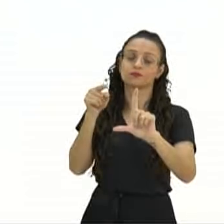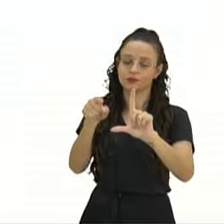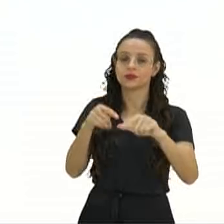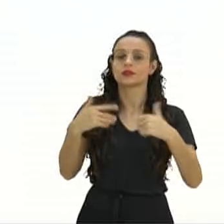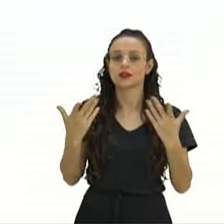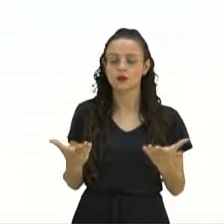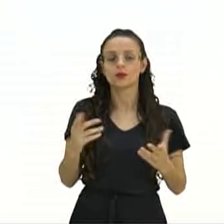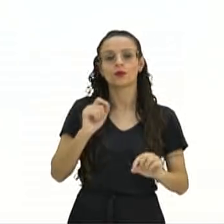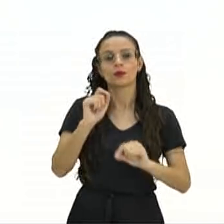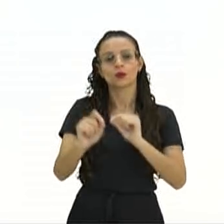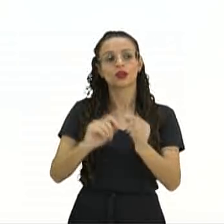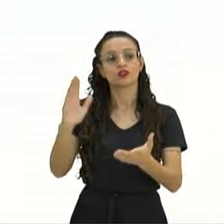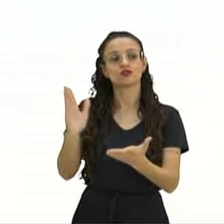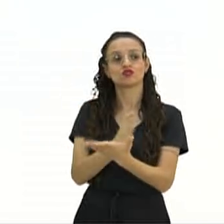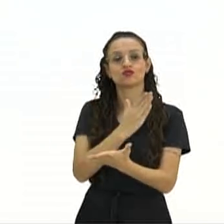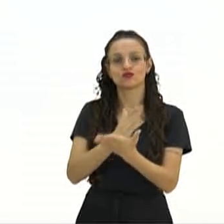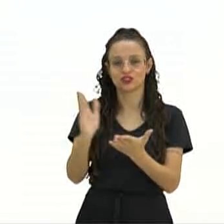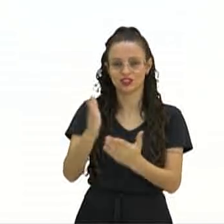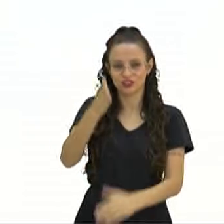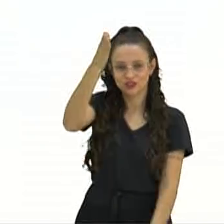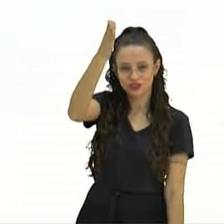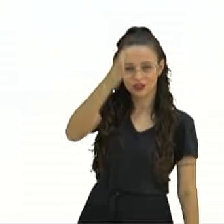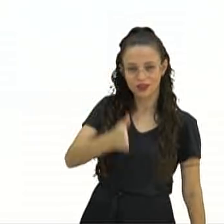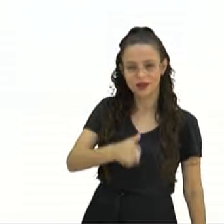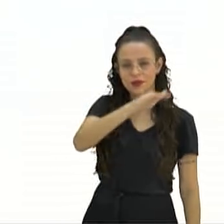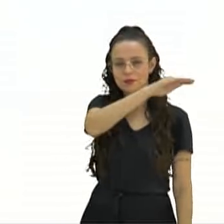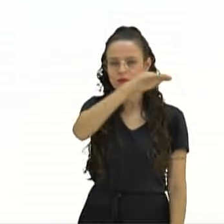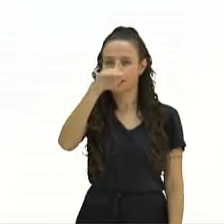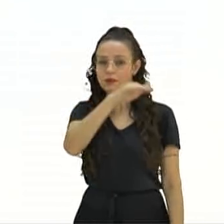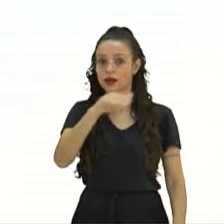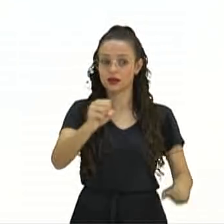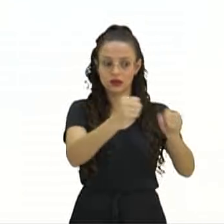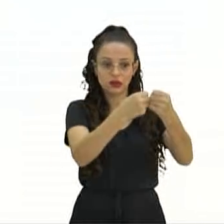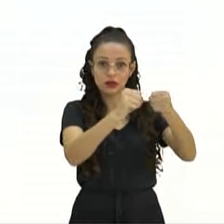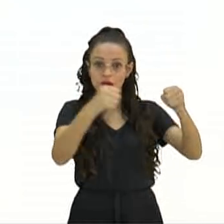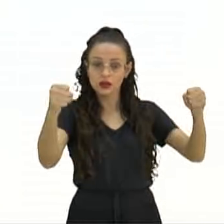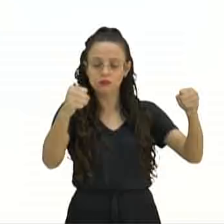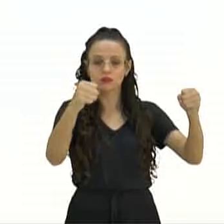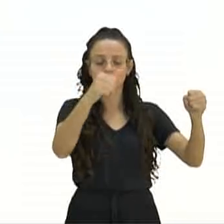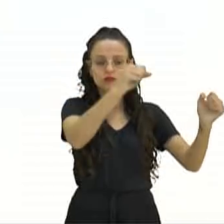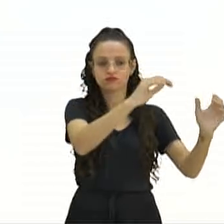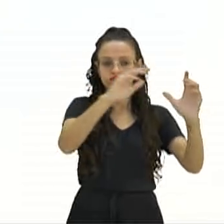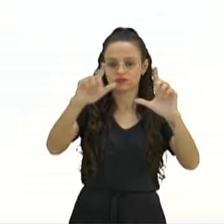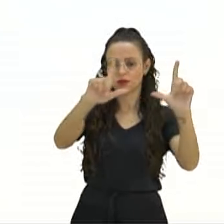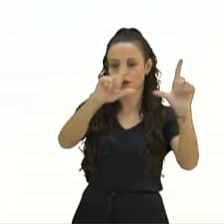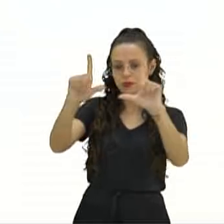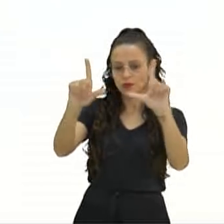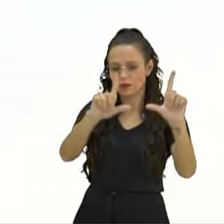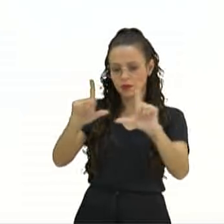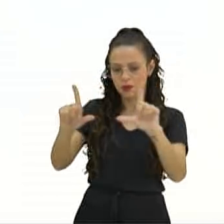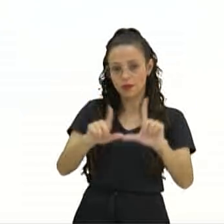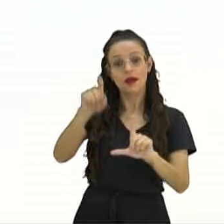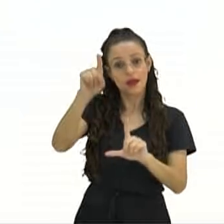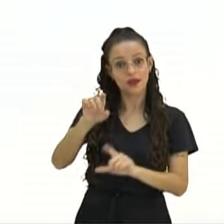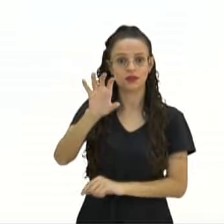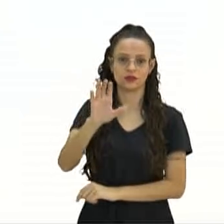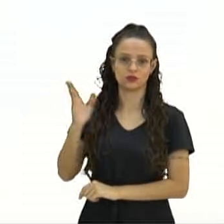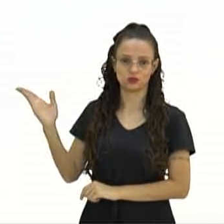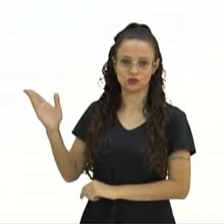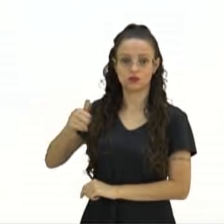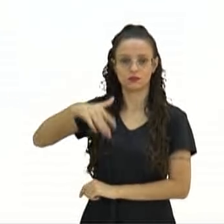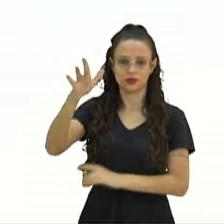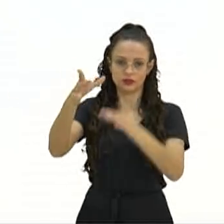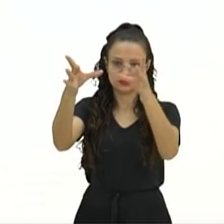então, a gente divide ali o que era um mapa mais amplo em pedaços menores, que são as cartas, portanto,